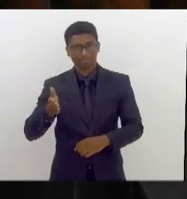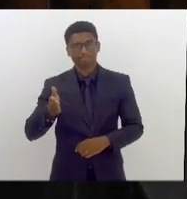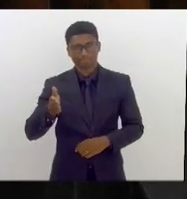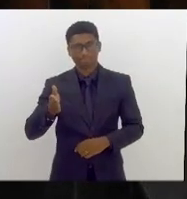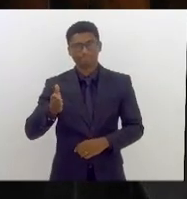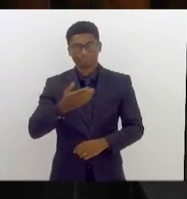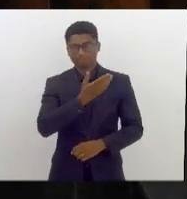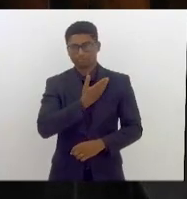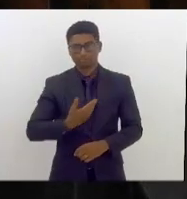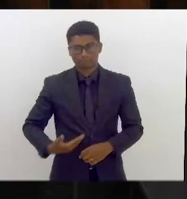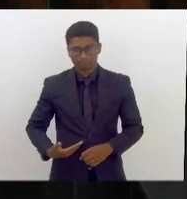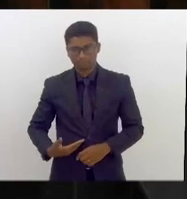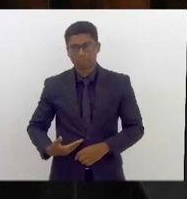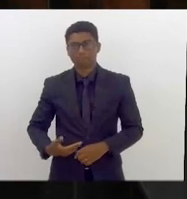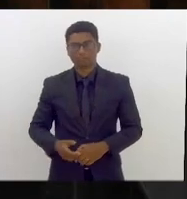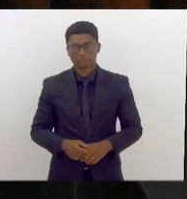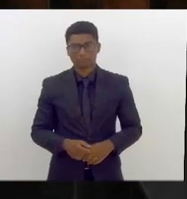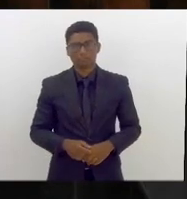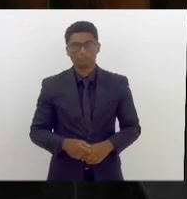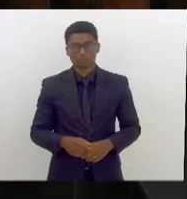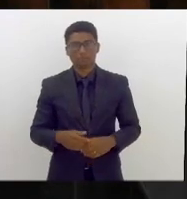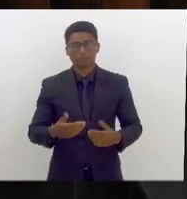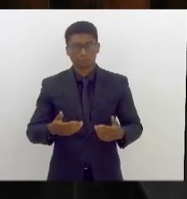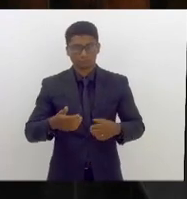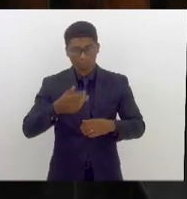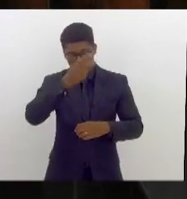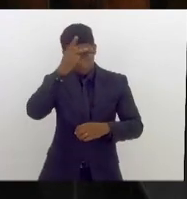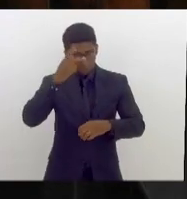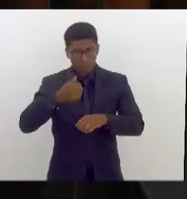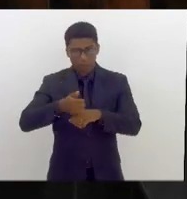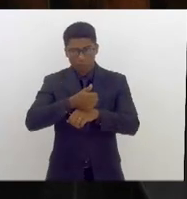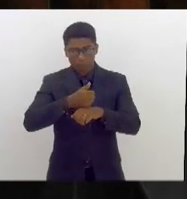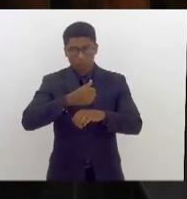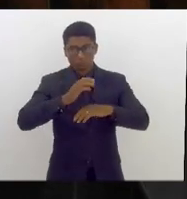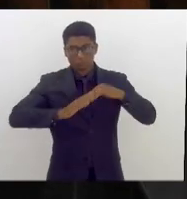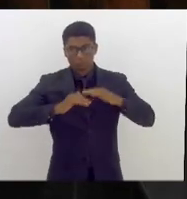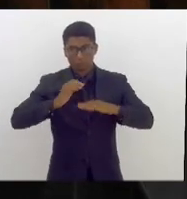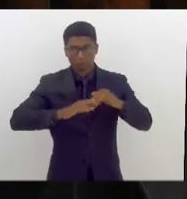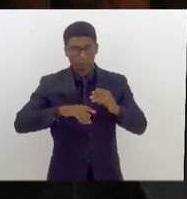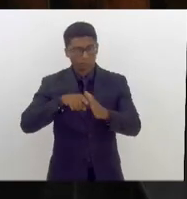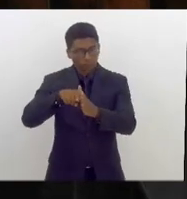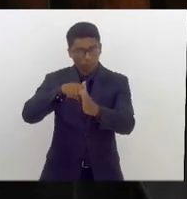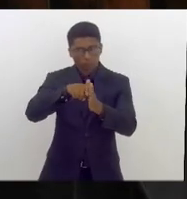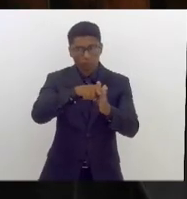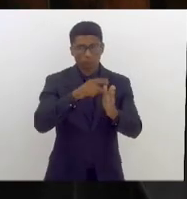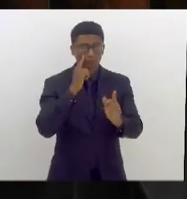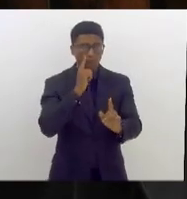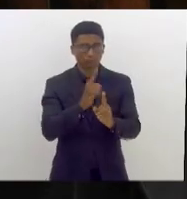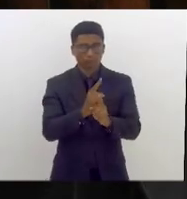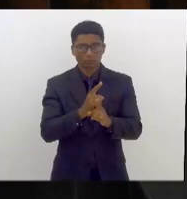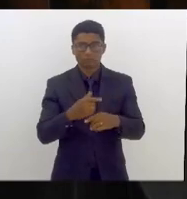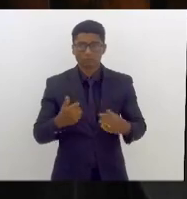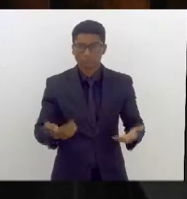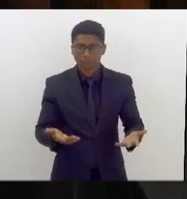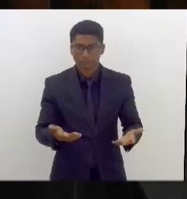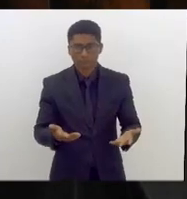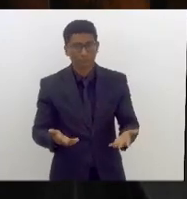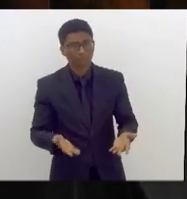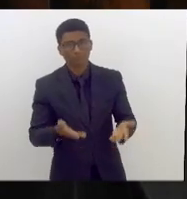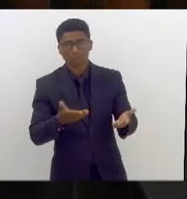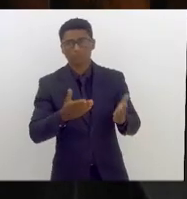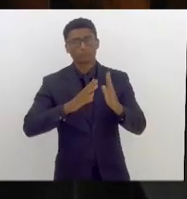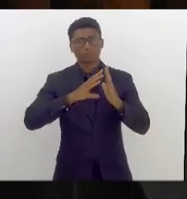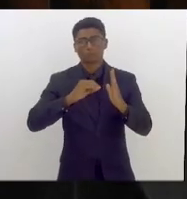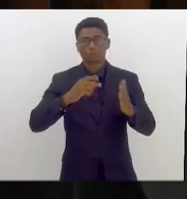representações, de especialistas do setor, juristas, usuários do sistema e entidades da sociedade civil que têm produção sobre o tema. Ou seja, fracassou o